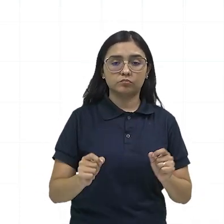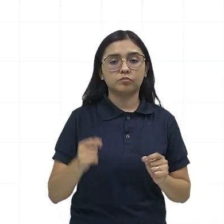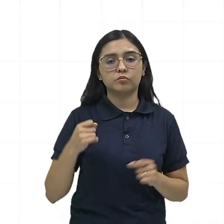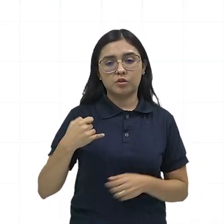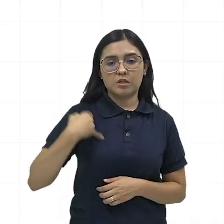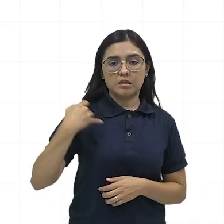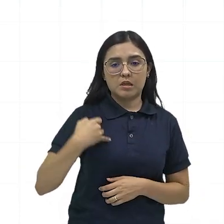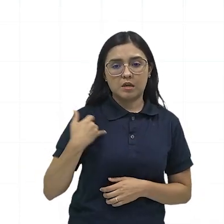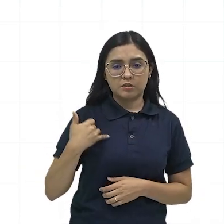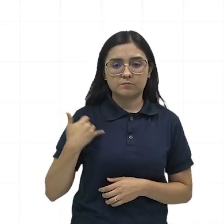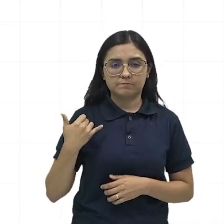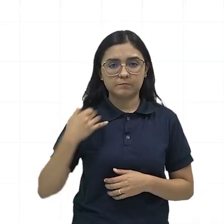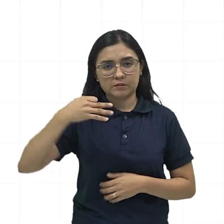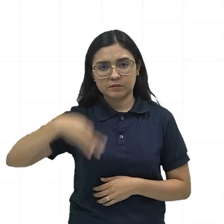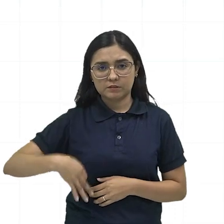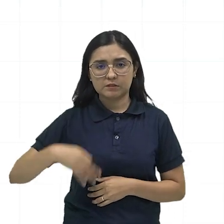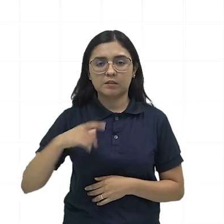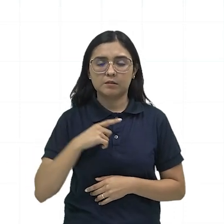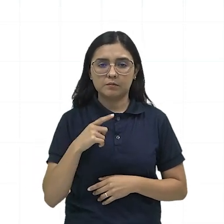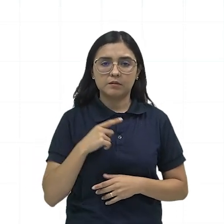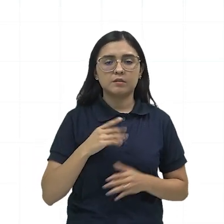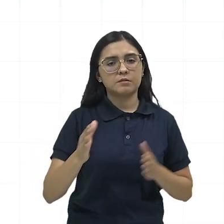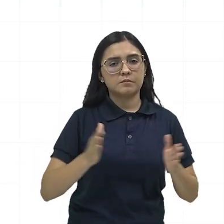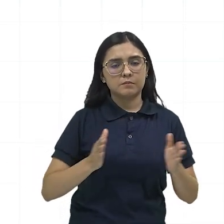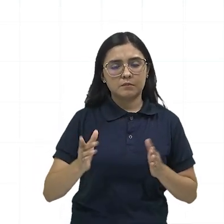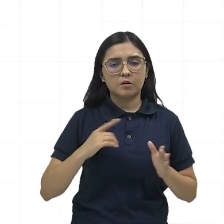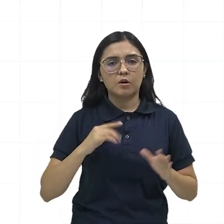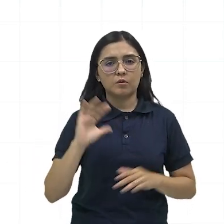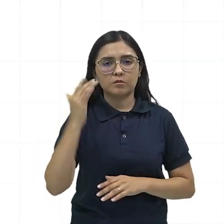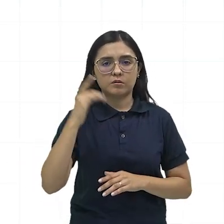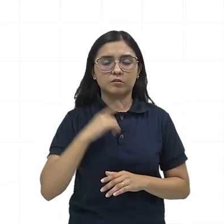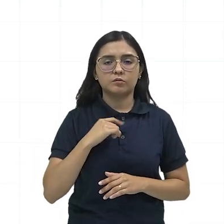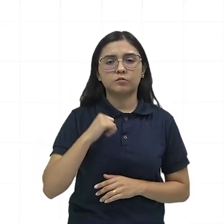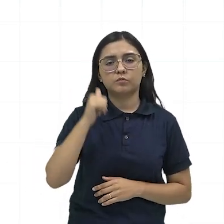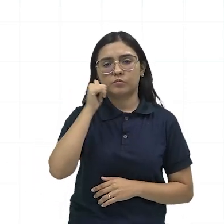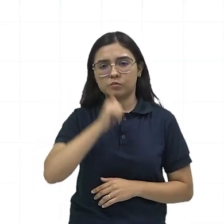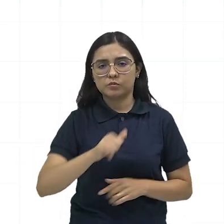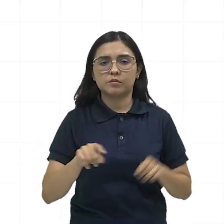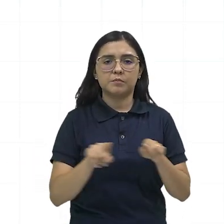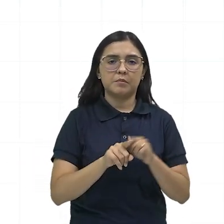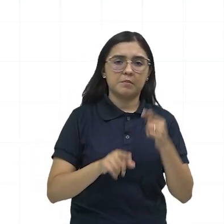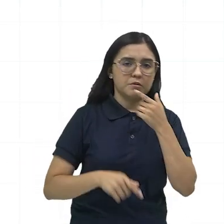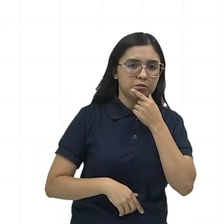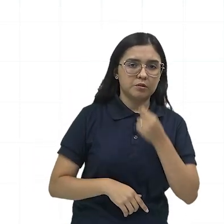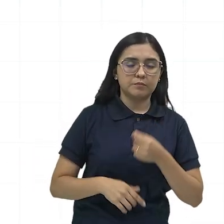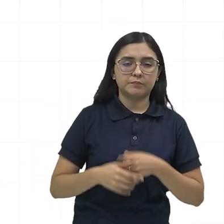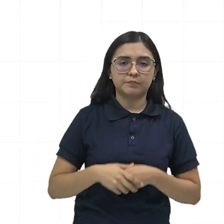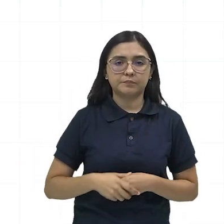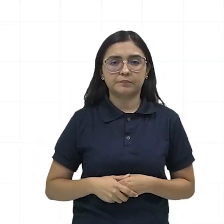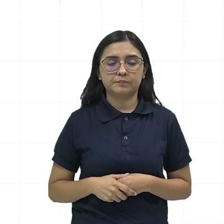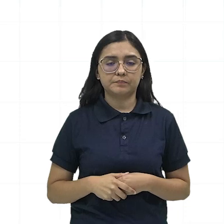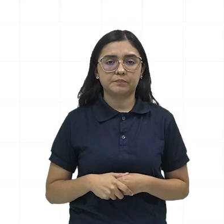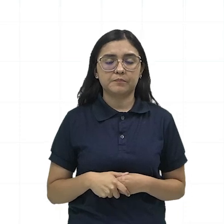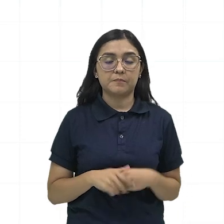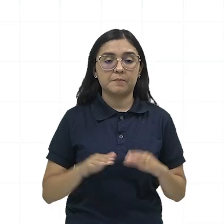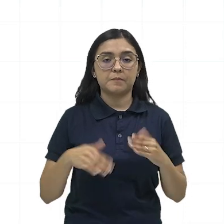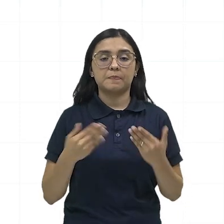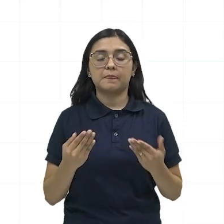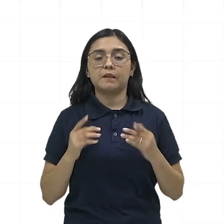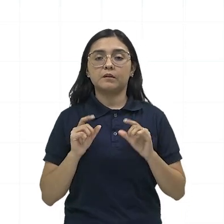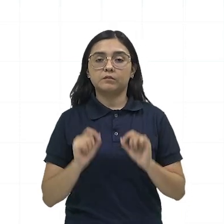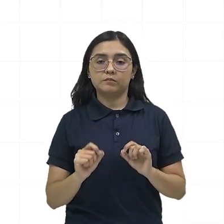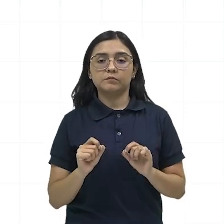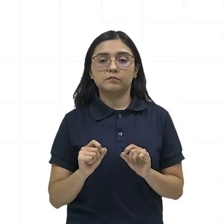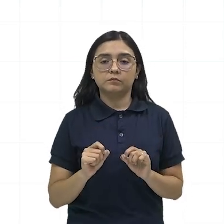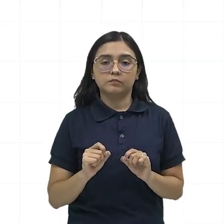etária ideal para que isso comece a acontecer no sexo feminino e no sexo masculino, né? A gente pode dizer